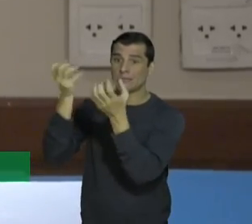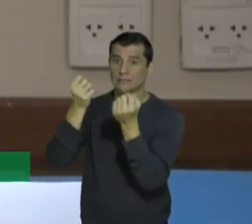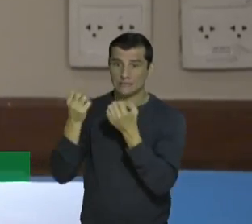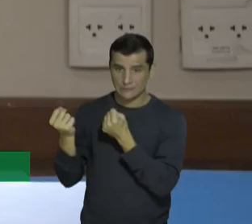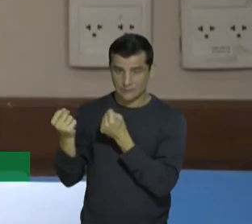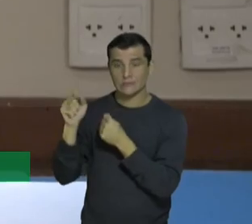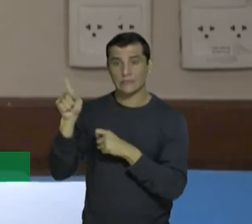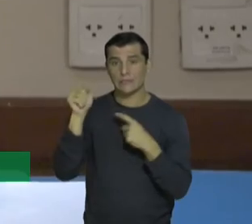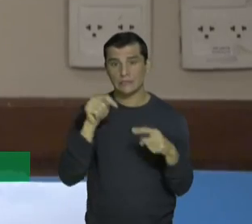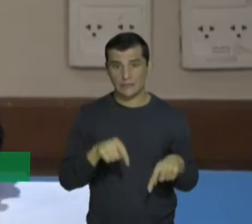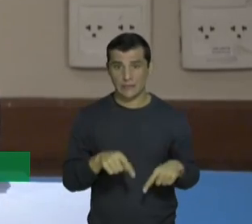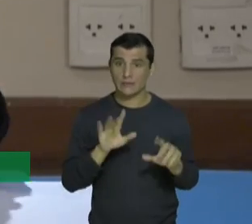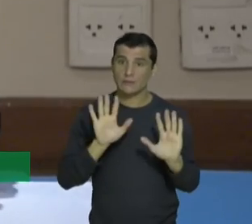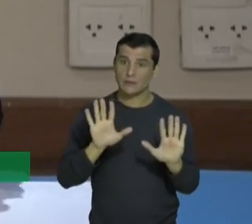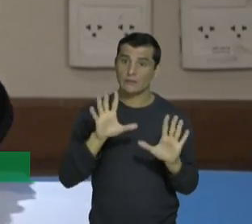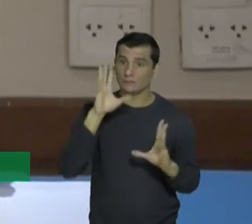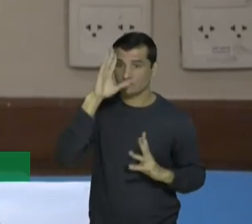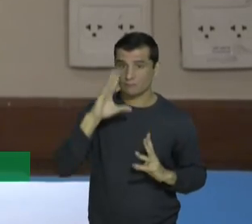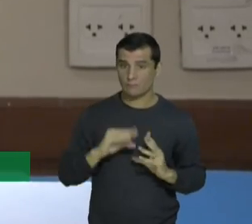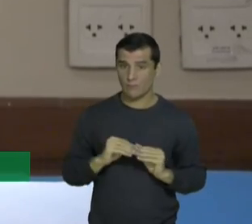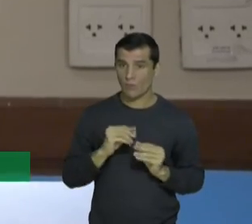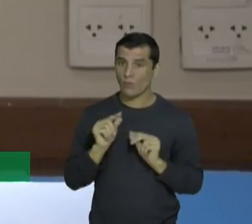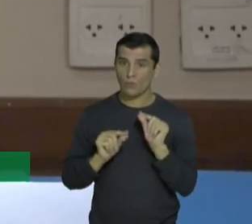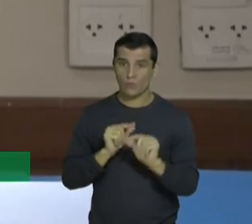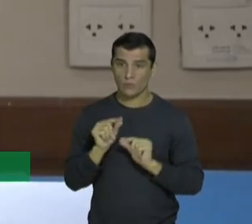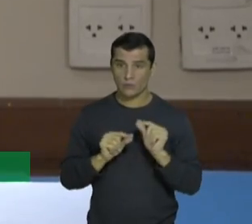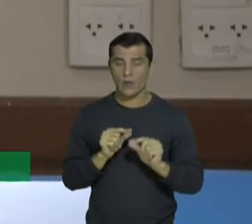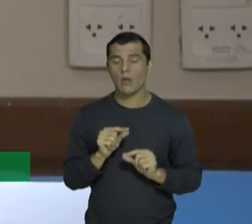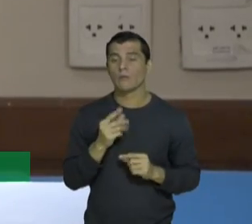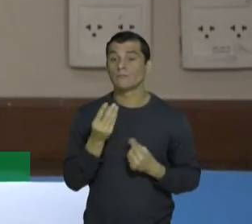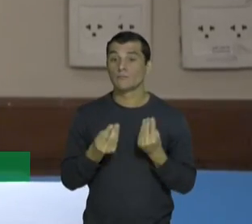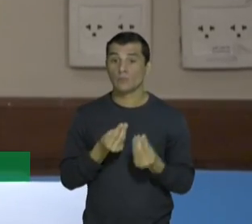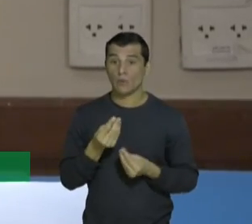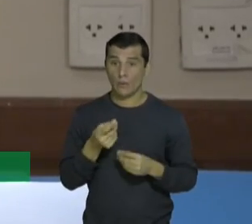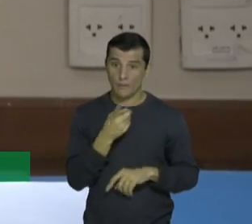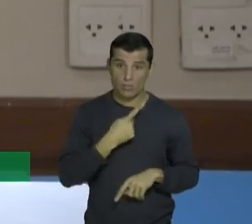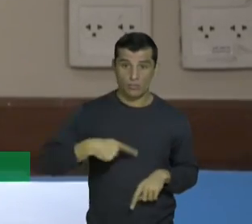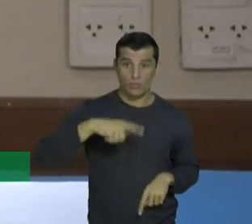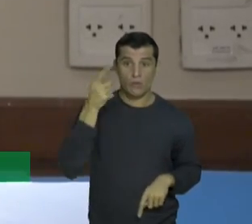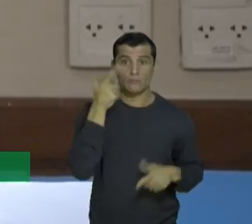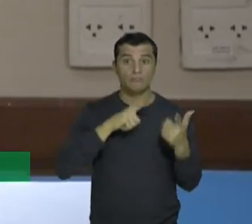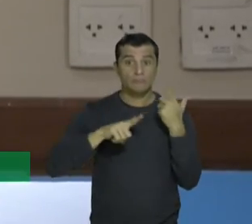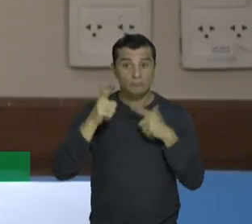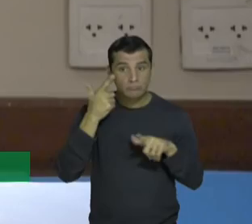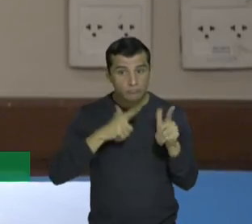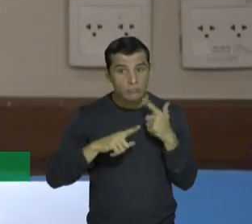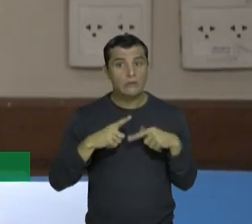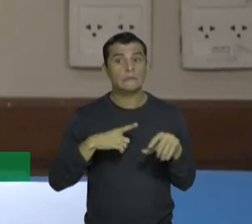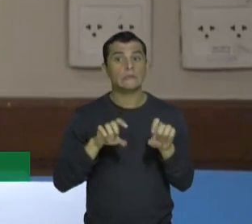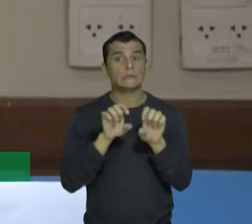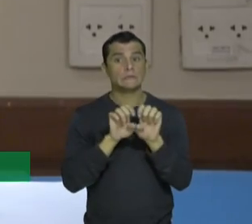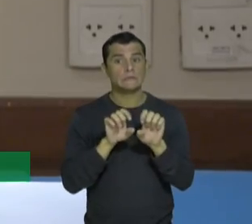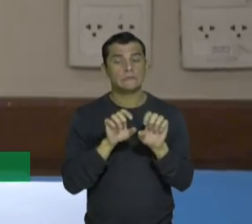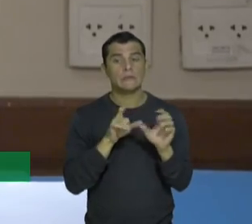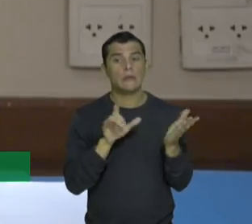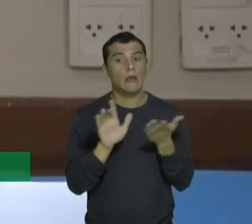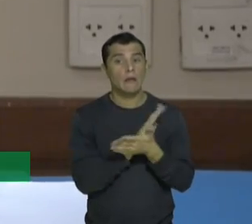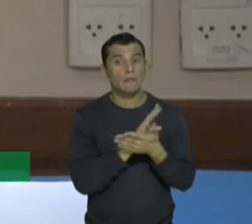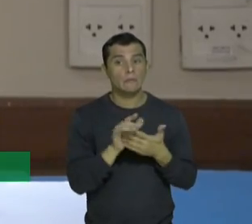entendo que nós temos eu vou fazer um um balanço aqui ganhos conjunturais na ideia da